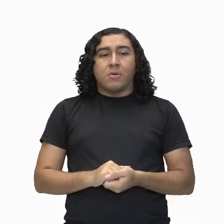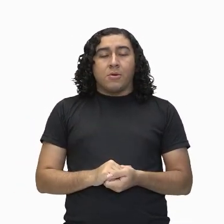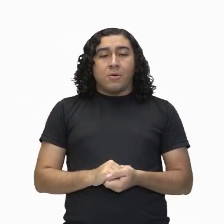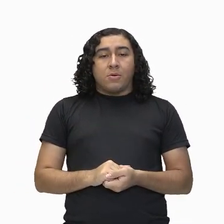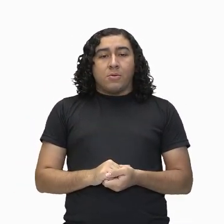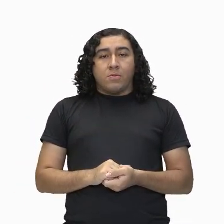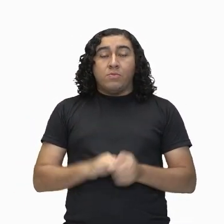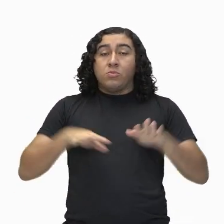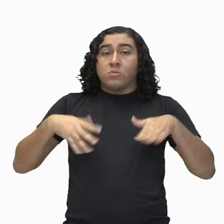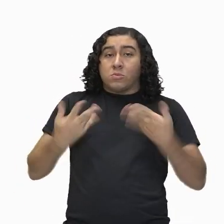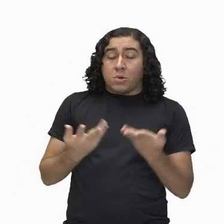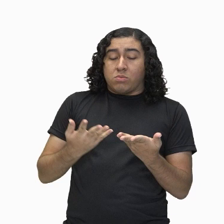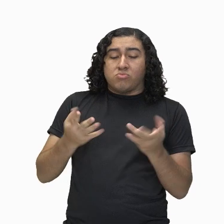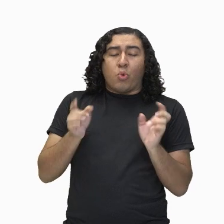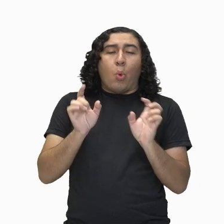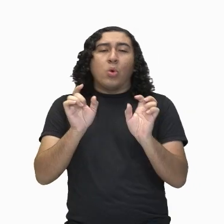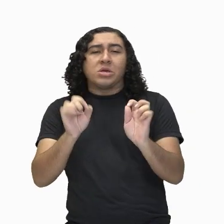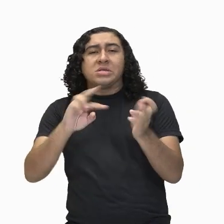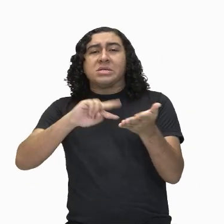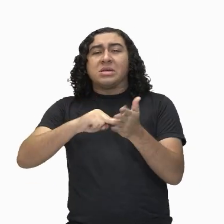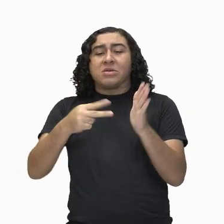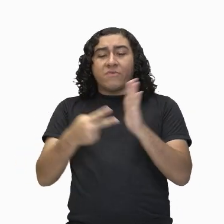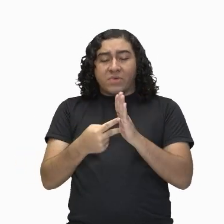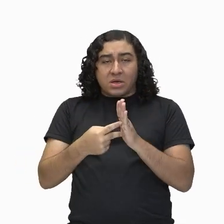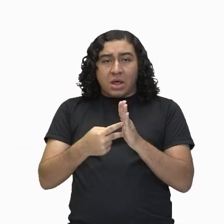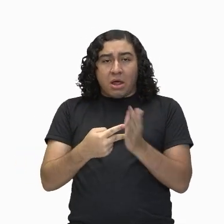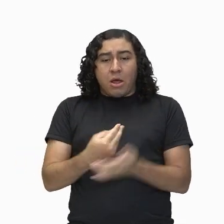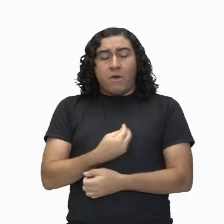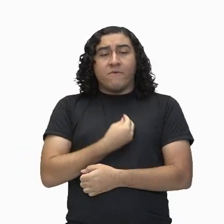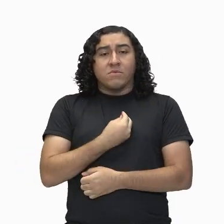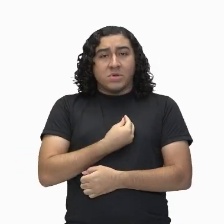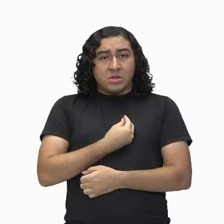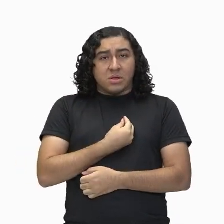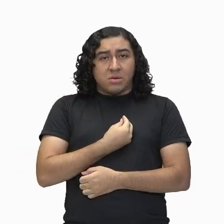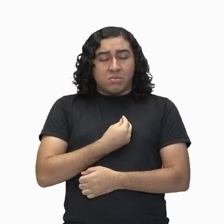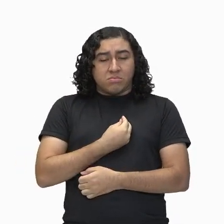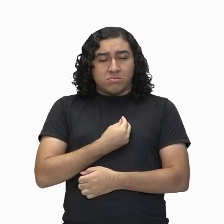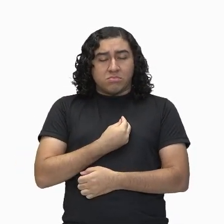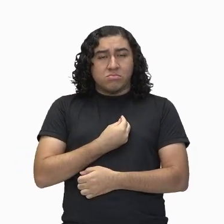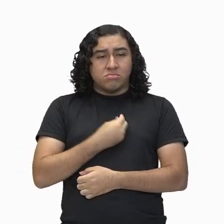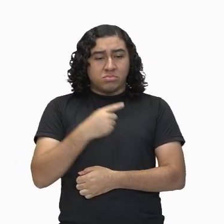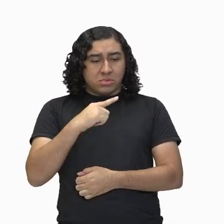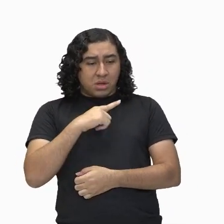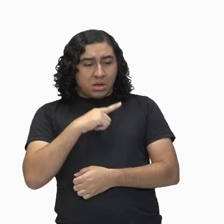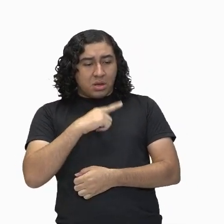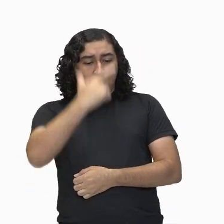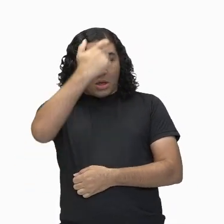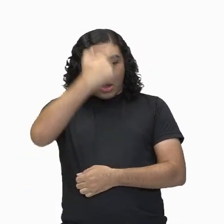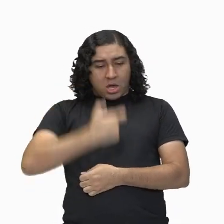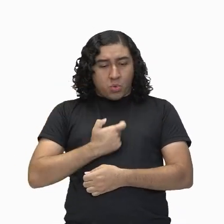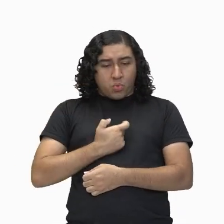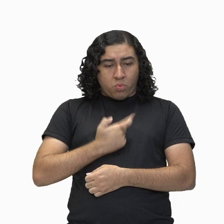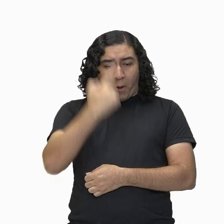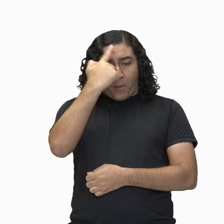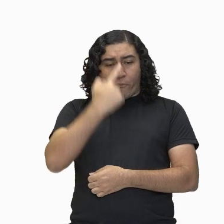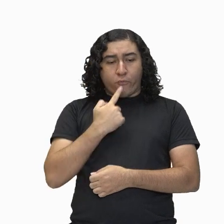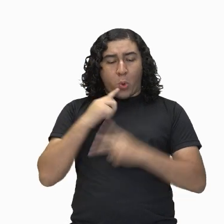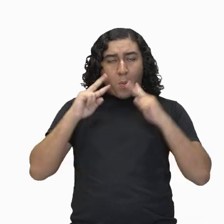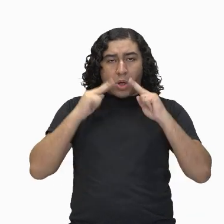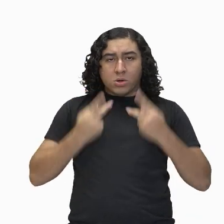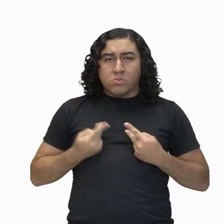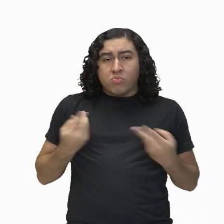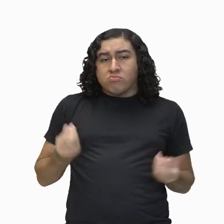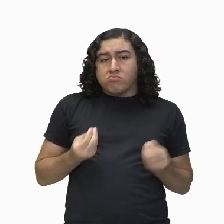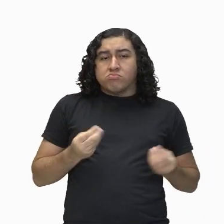sentido do ser? Olha só, nós vamos falar sobre a questão da essência. Qual é o sentido da minha essência, né? Quem sou